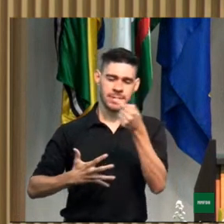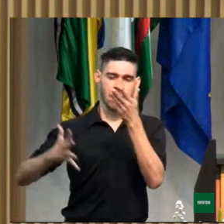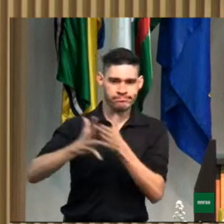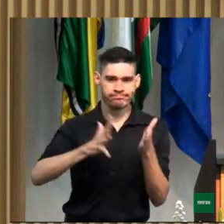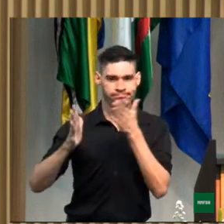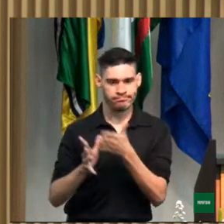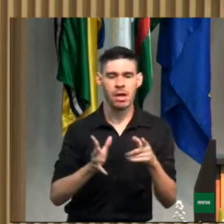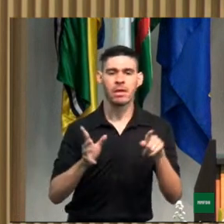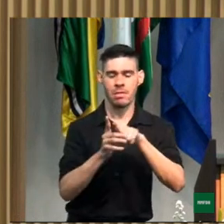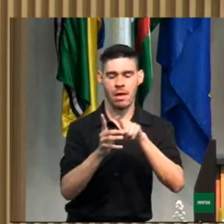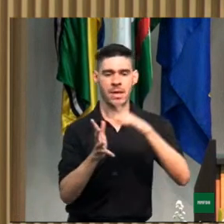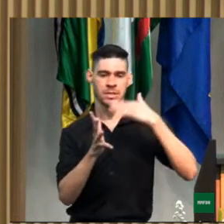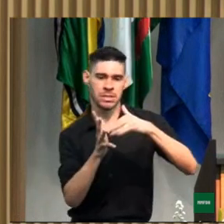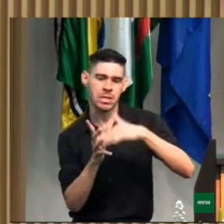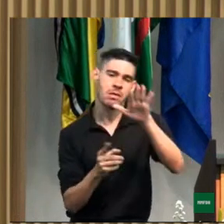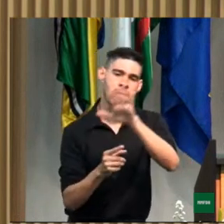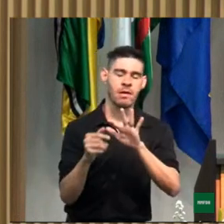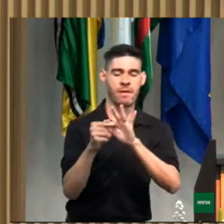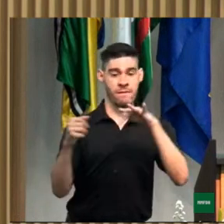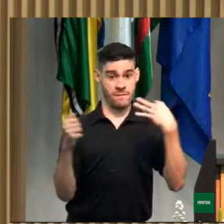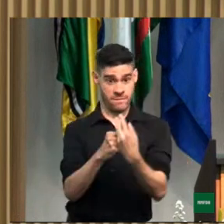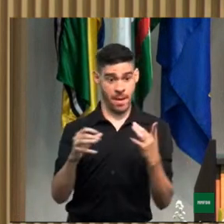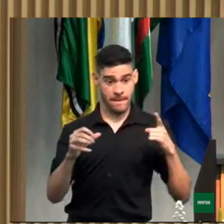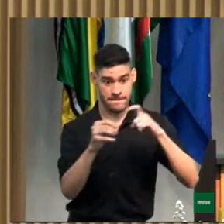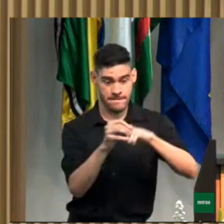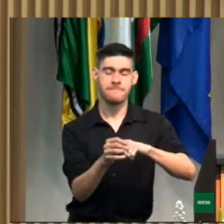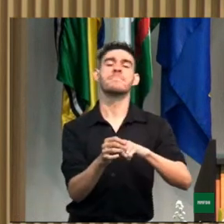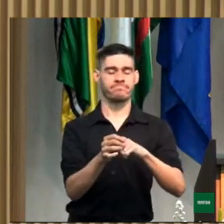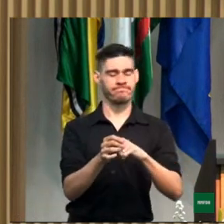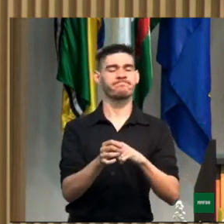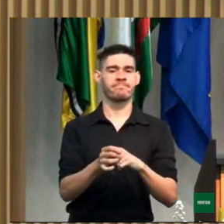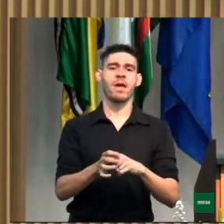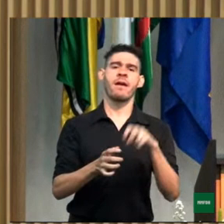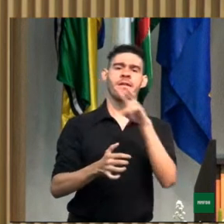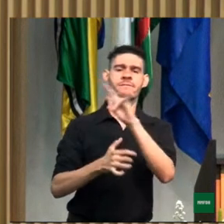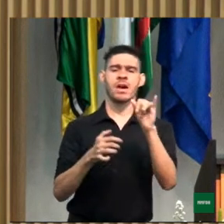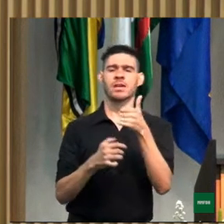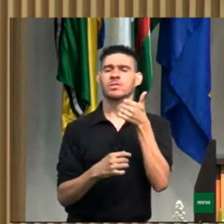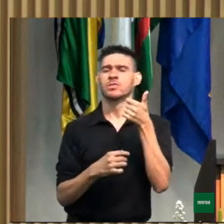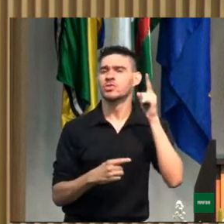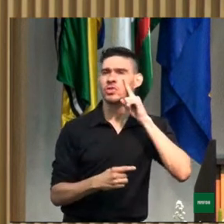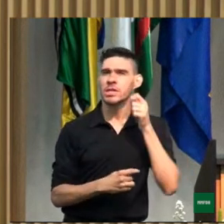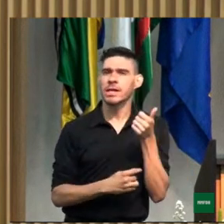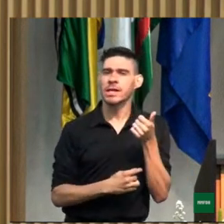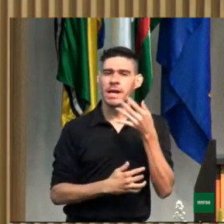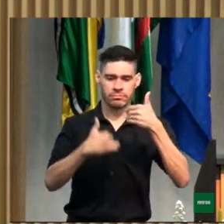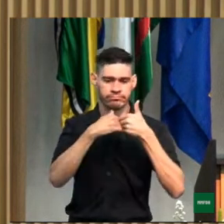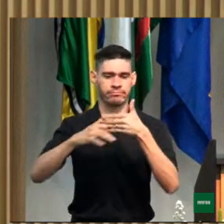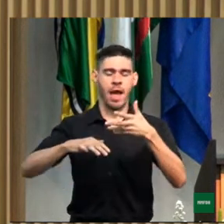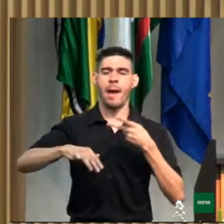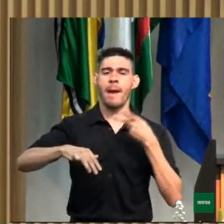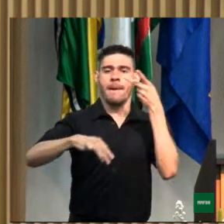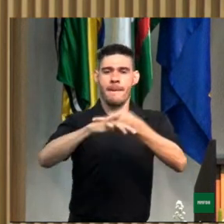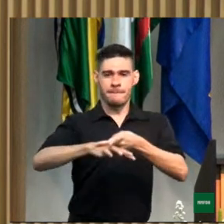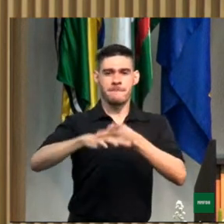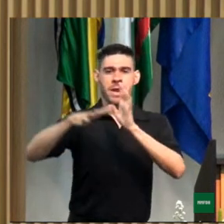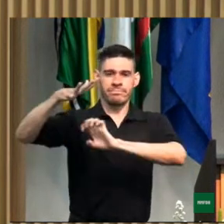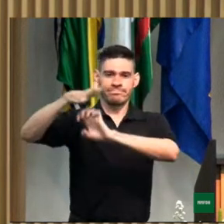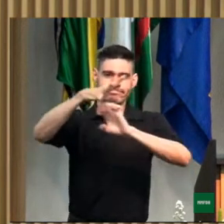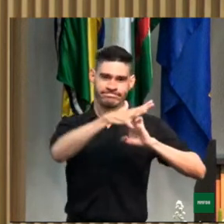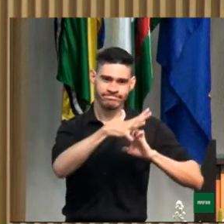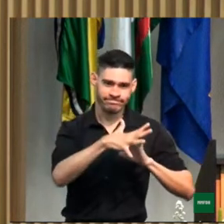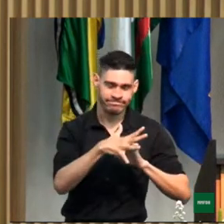é a nossa parceira. Iremos lançar, no dia 14, a cerimônia de premiação dessas empresas. Muitos de vocês